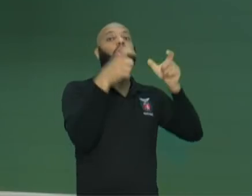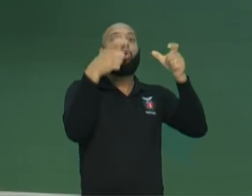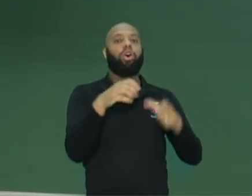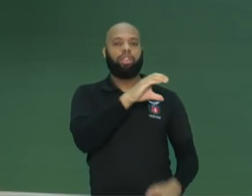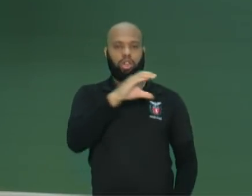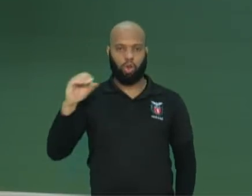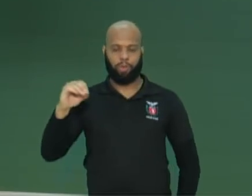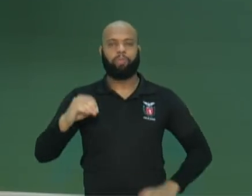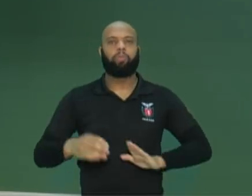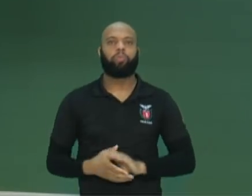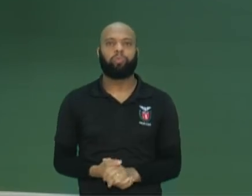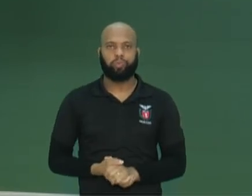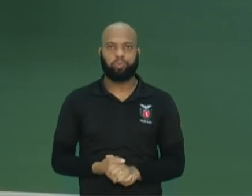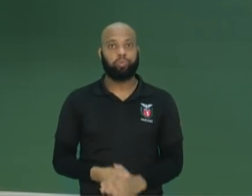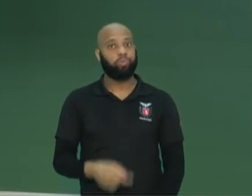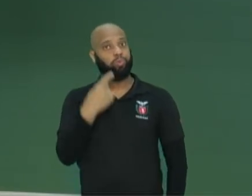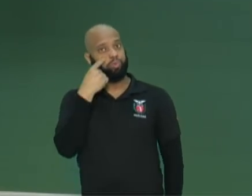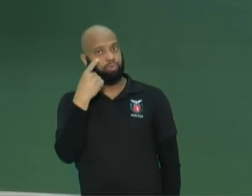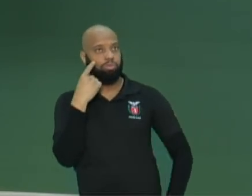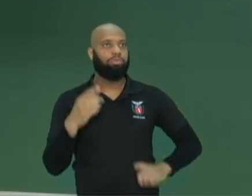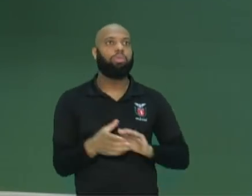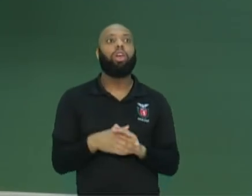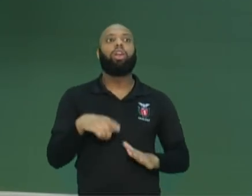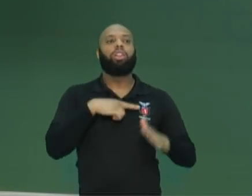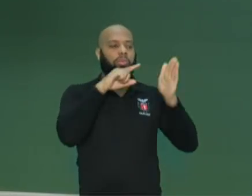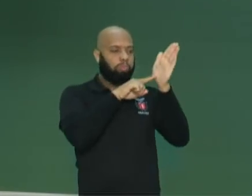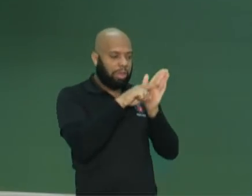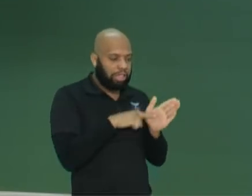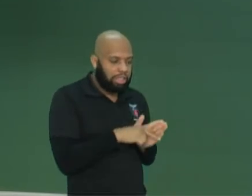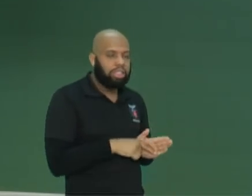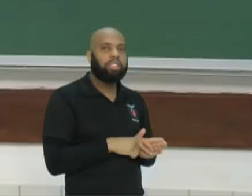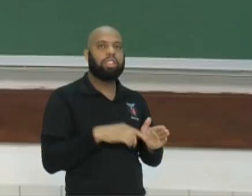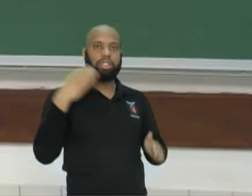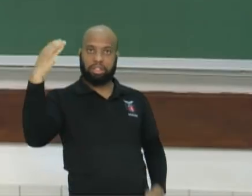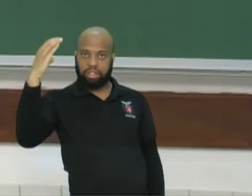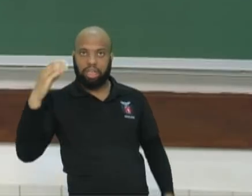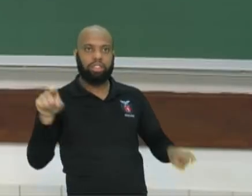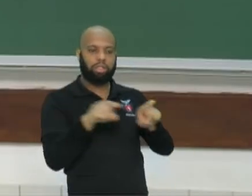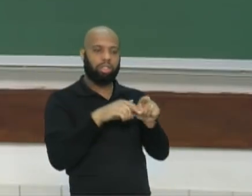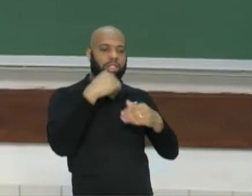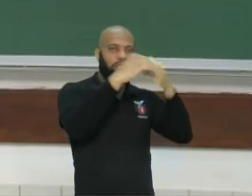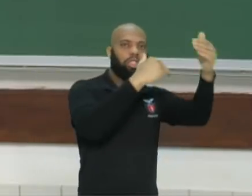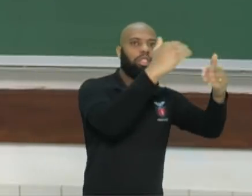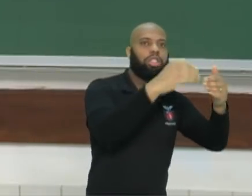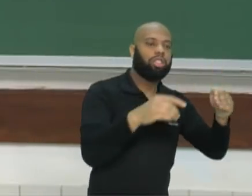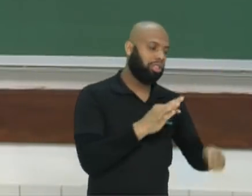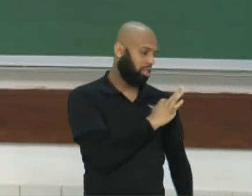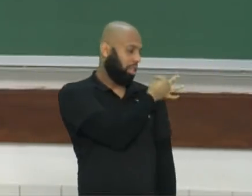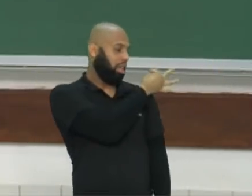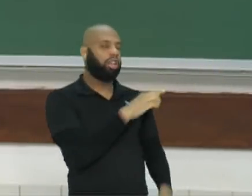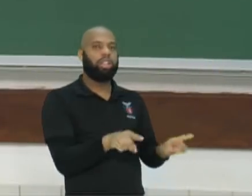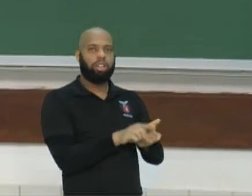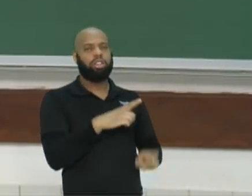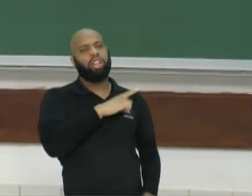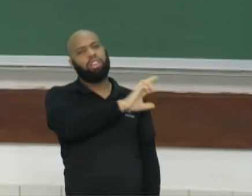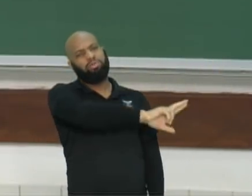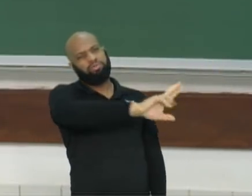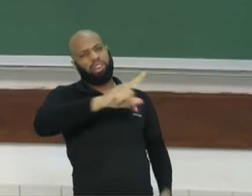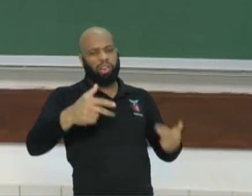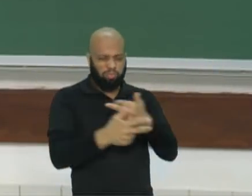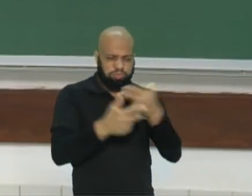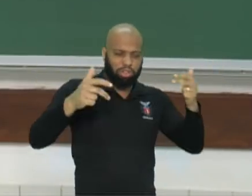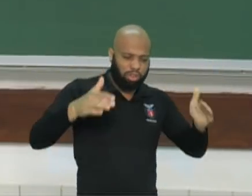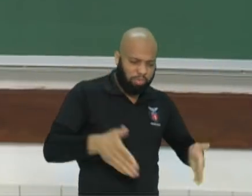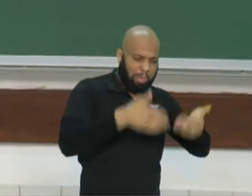centro-oeste, certo? Então vejam ali que tem pesquisa científica, tem desenvolvimento de técnicas, tem uma série de coisas